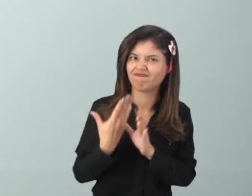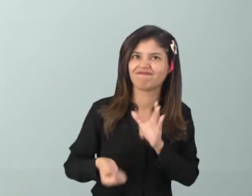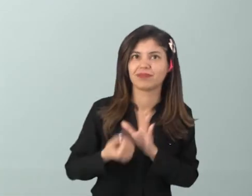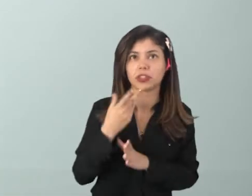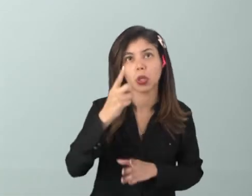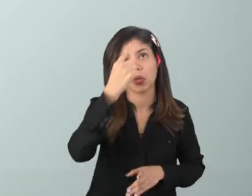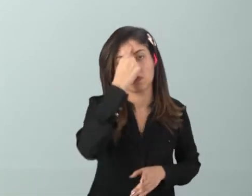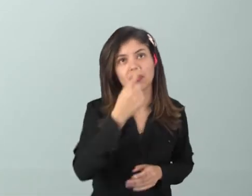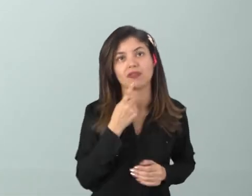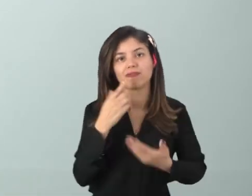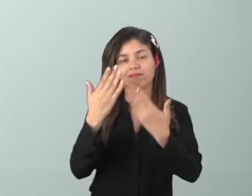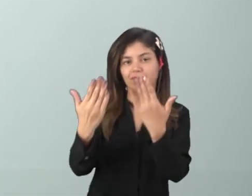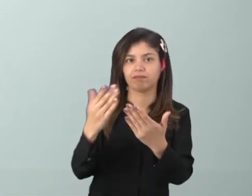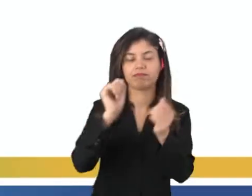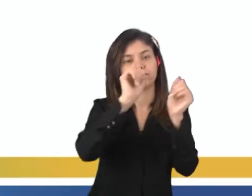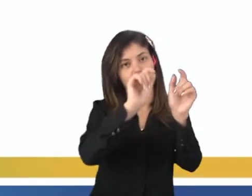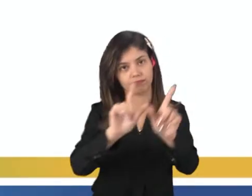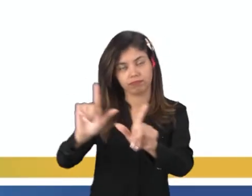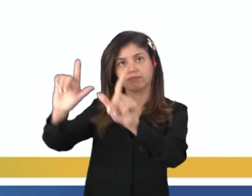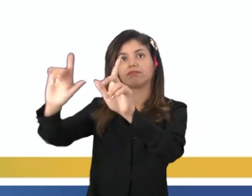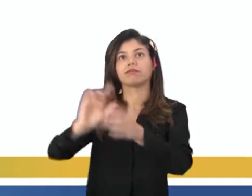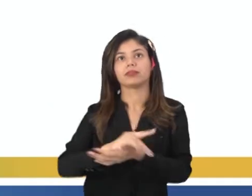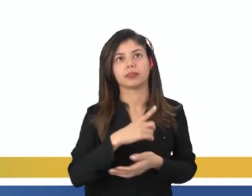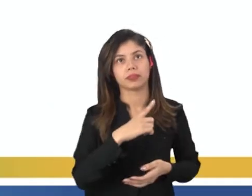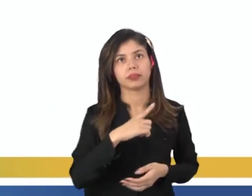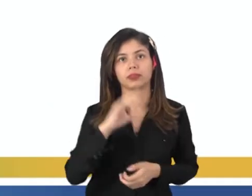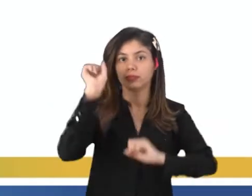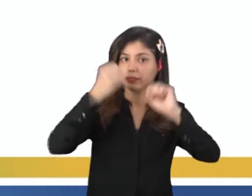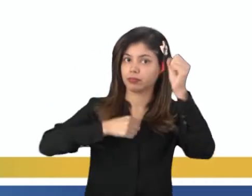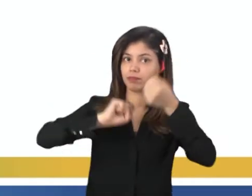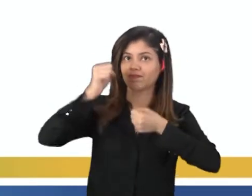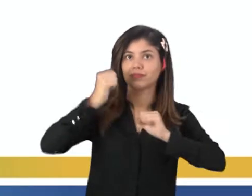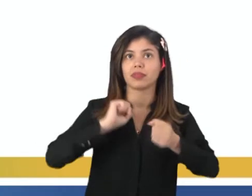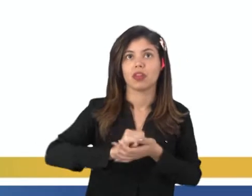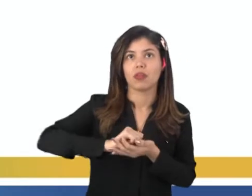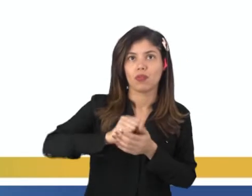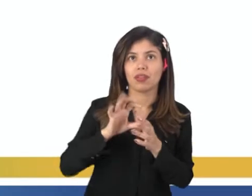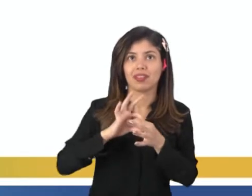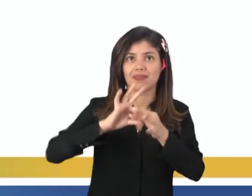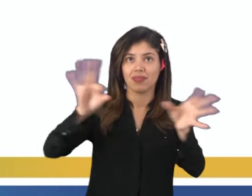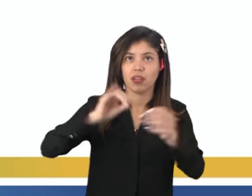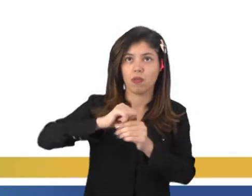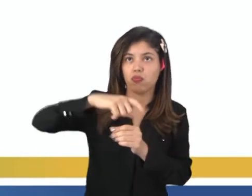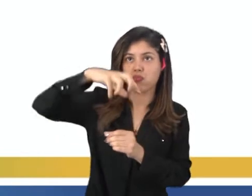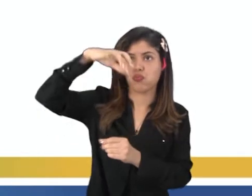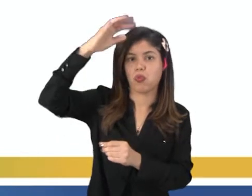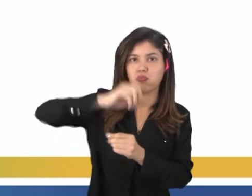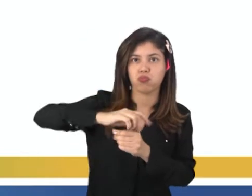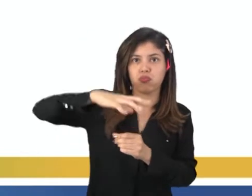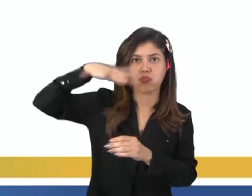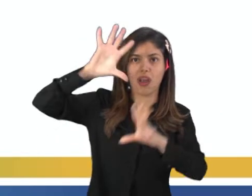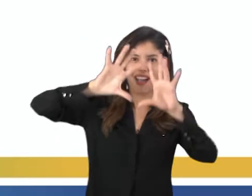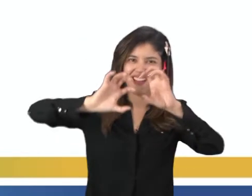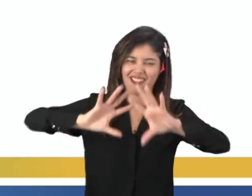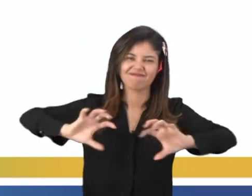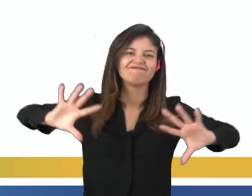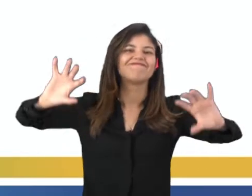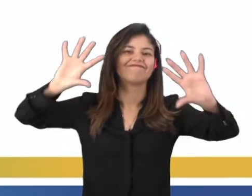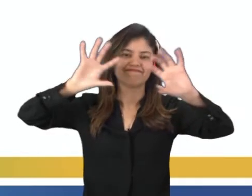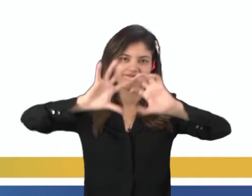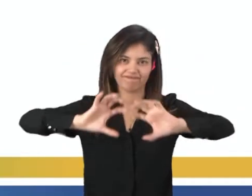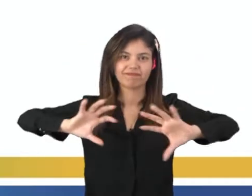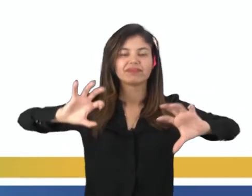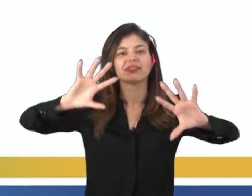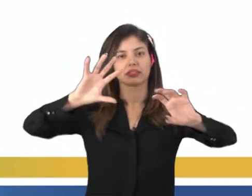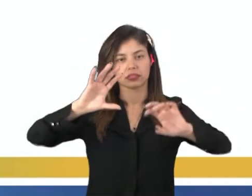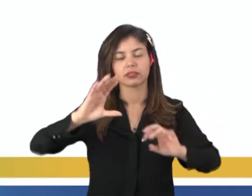poluentes. Vejam aí na figura, ao lado, tem a imagem de uma termoelétrica. Veja o que ela está liberando ali na boca daquelas caldeiras. Gases, né?